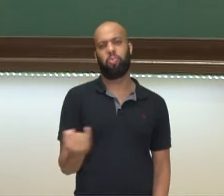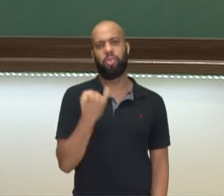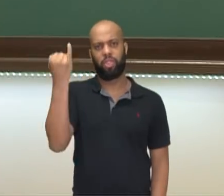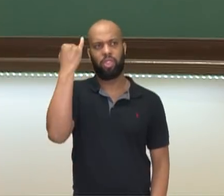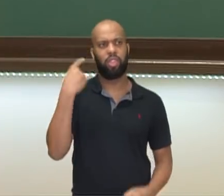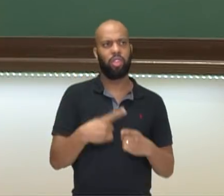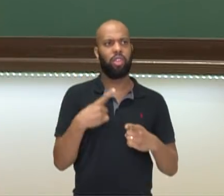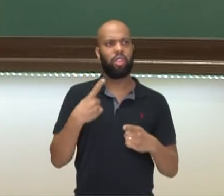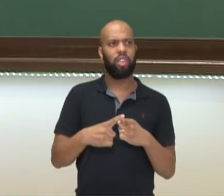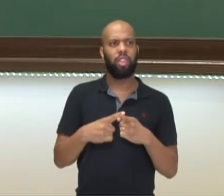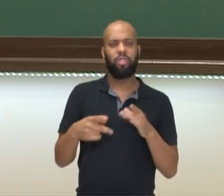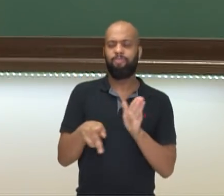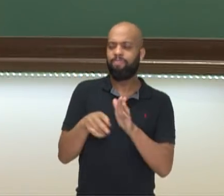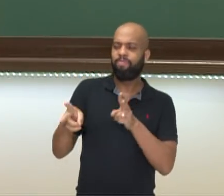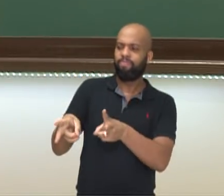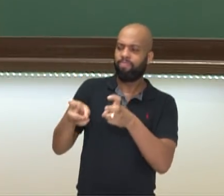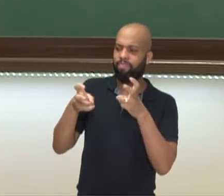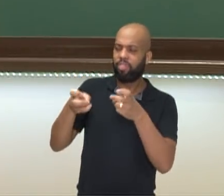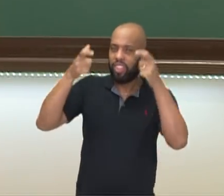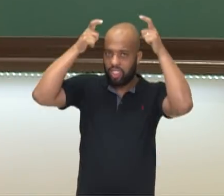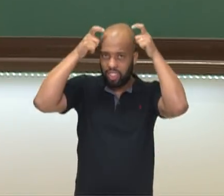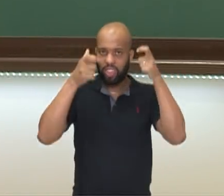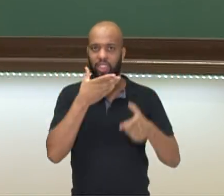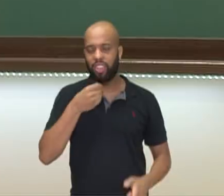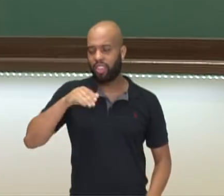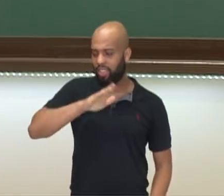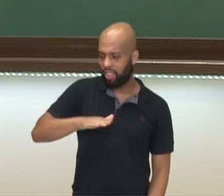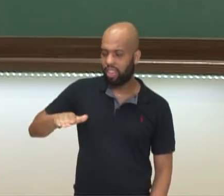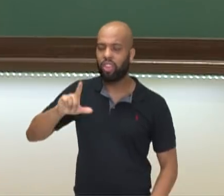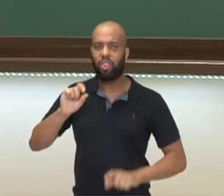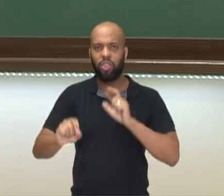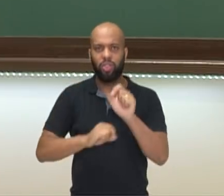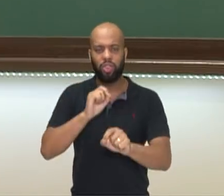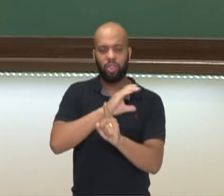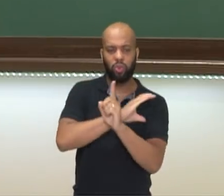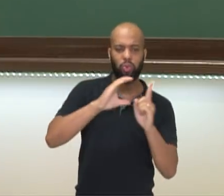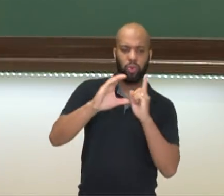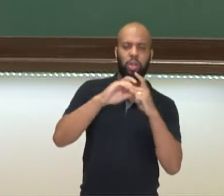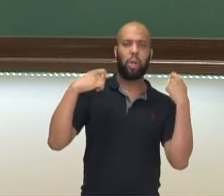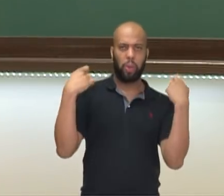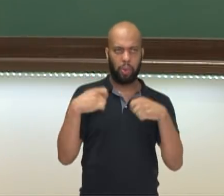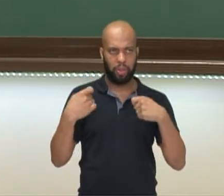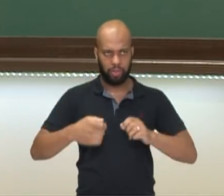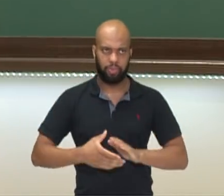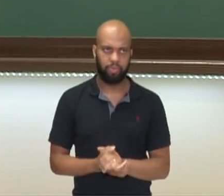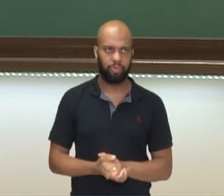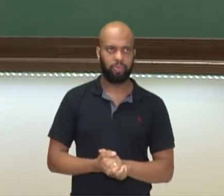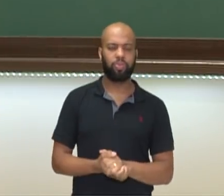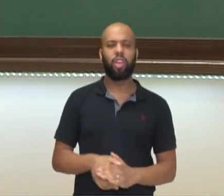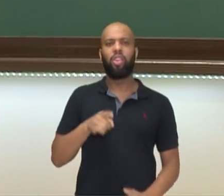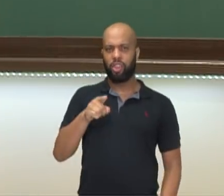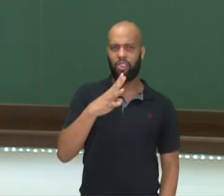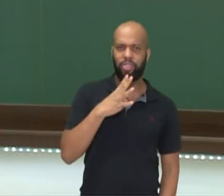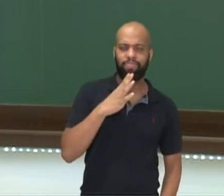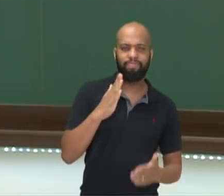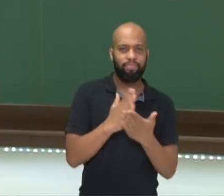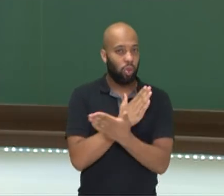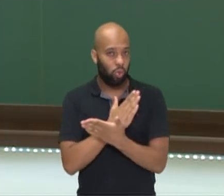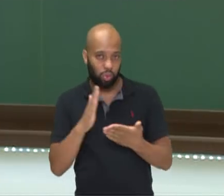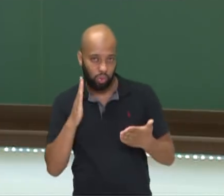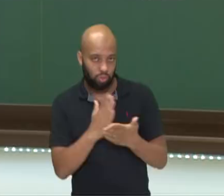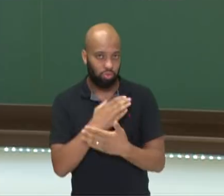aqui da história do Pequeno Príncipe essa ideia que rituais são precisos. Mas, você conhece algum